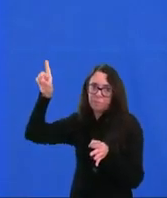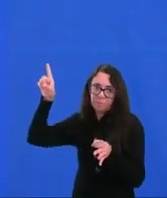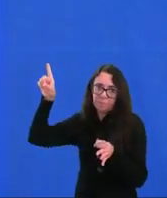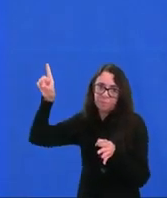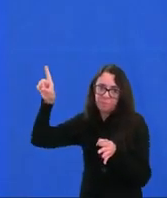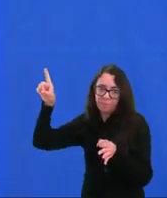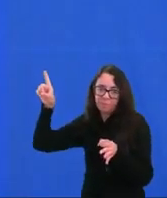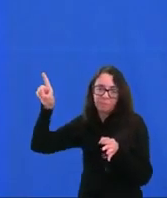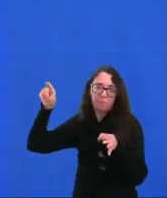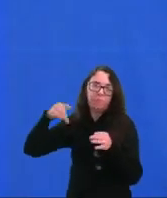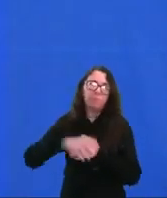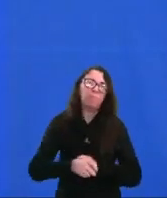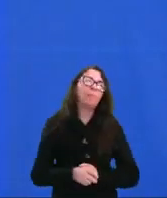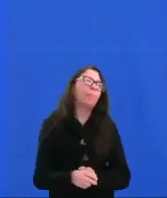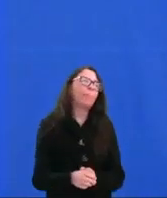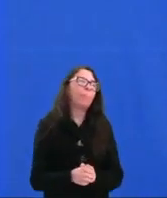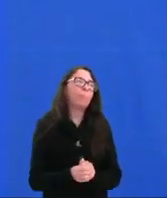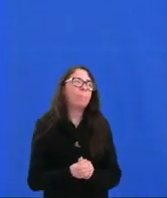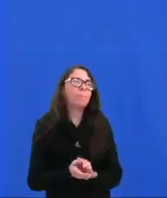12.